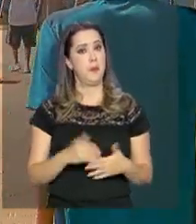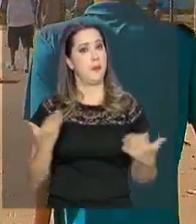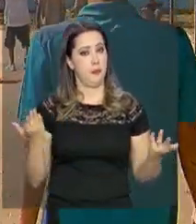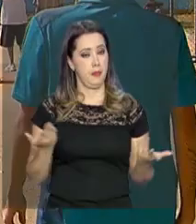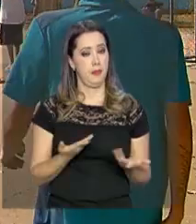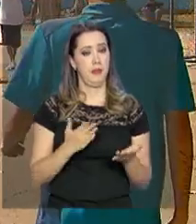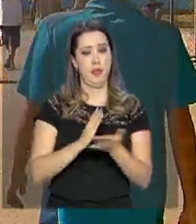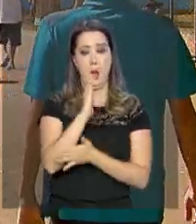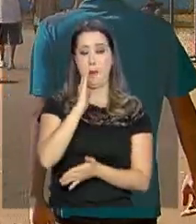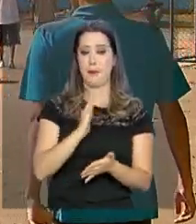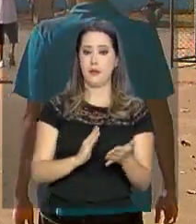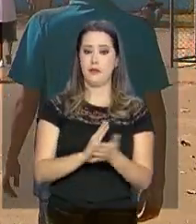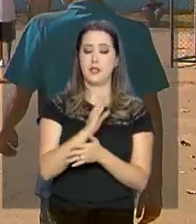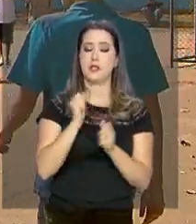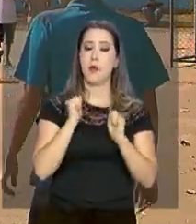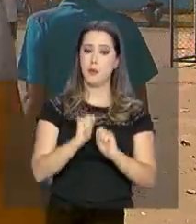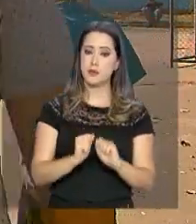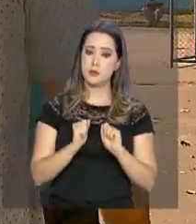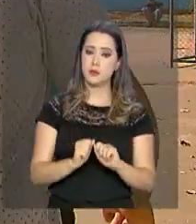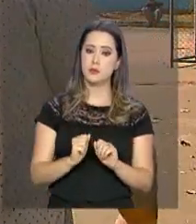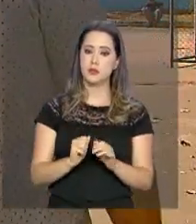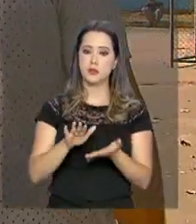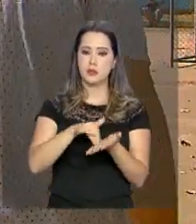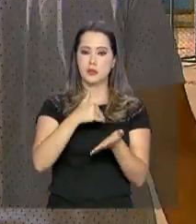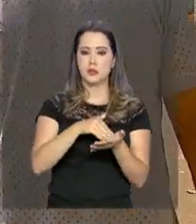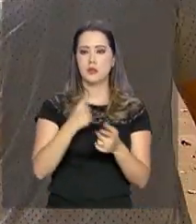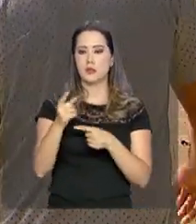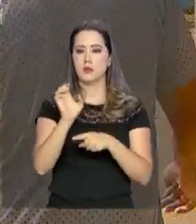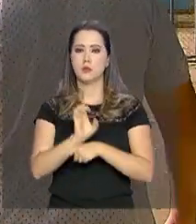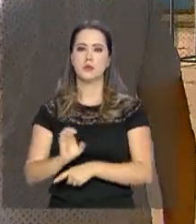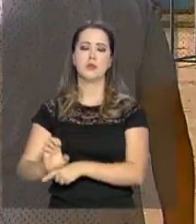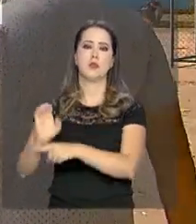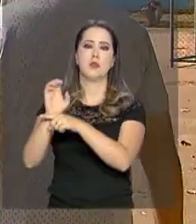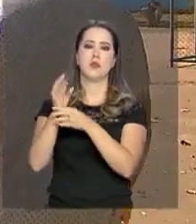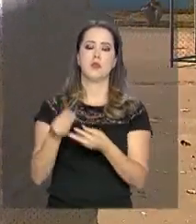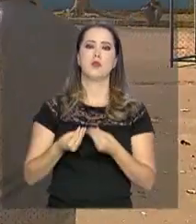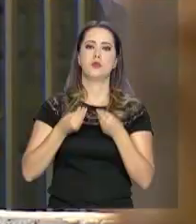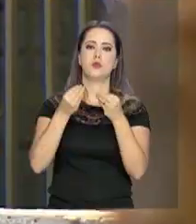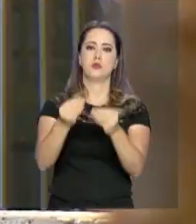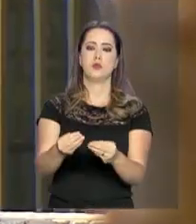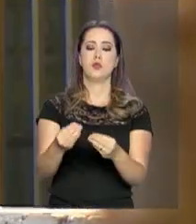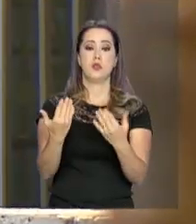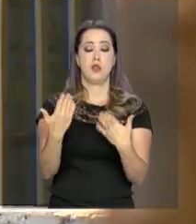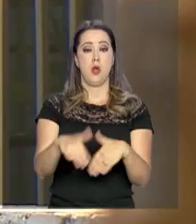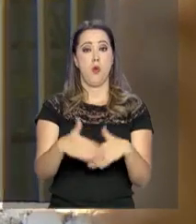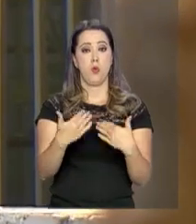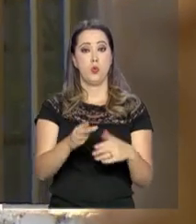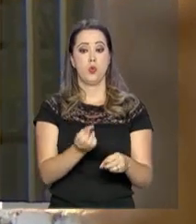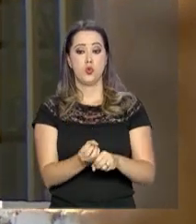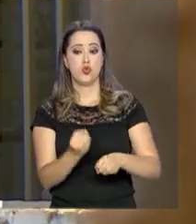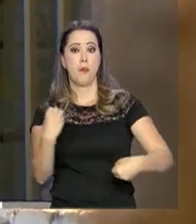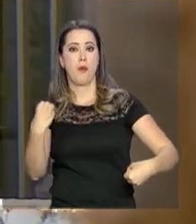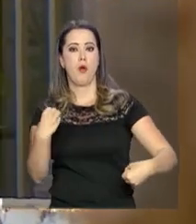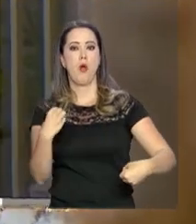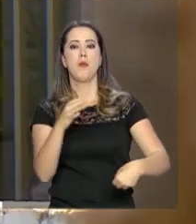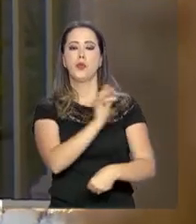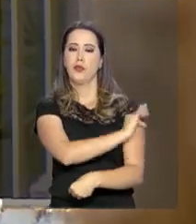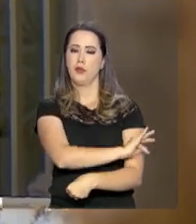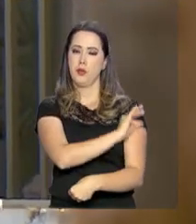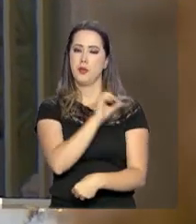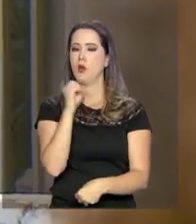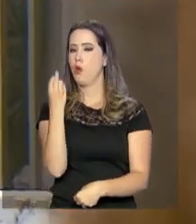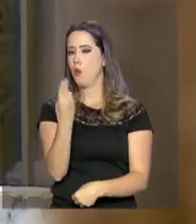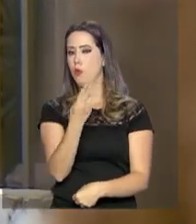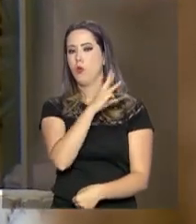A aprovação permite que as secretarias estaduais de educação emitam o certificado de conclusão do ensino